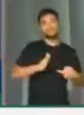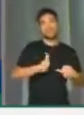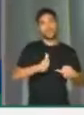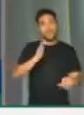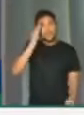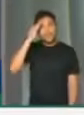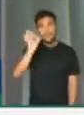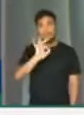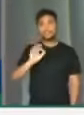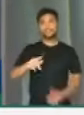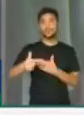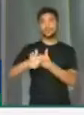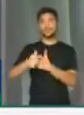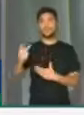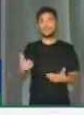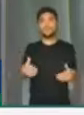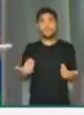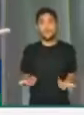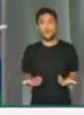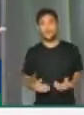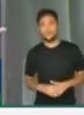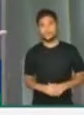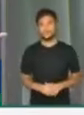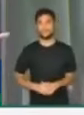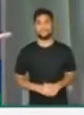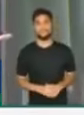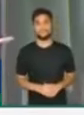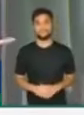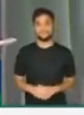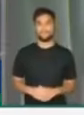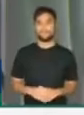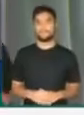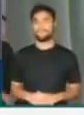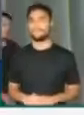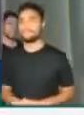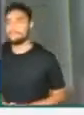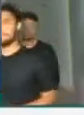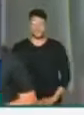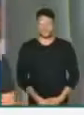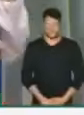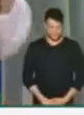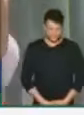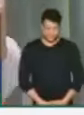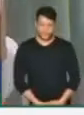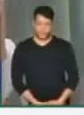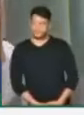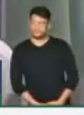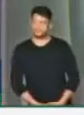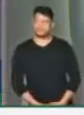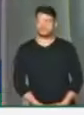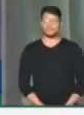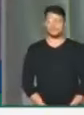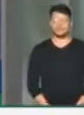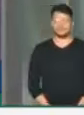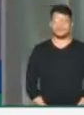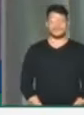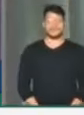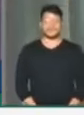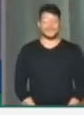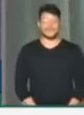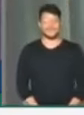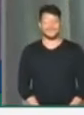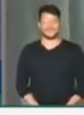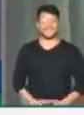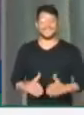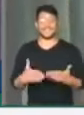entendeu o papel dele, não entendeu o cenário de crise. Não só Bolsonaro não está à altura do cargo que ocupa,